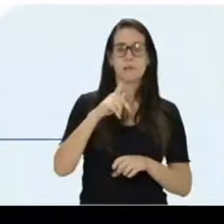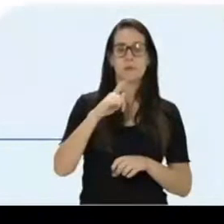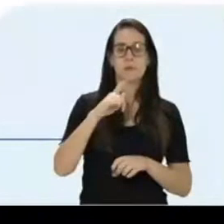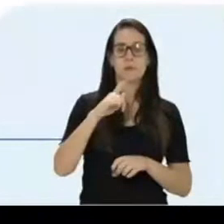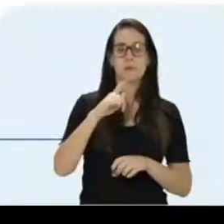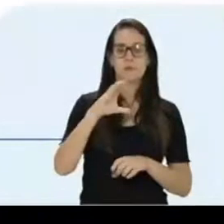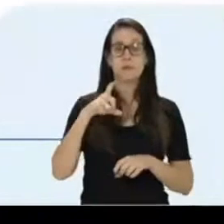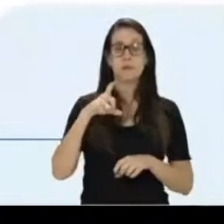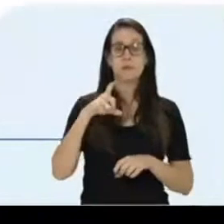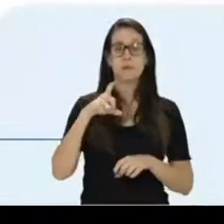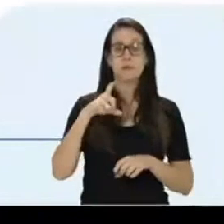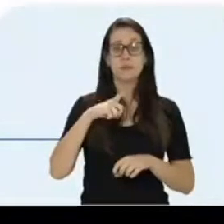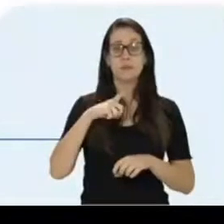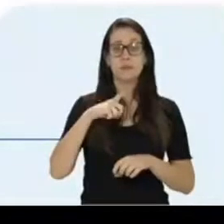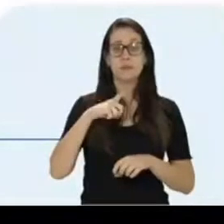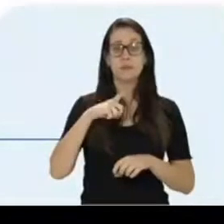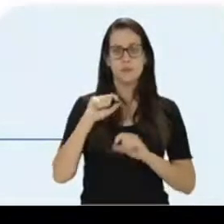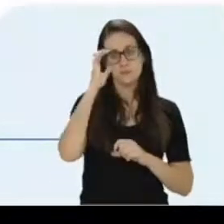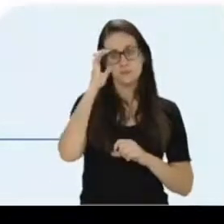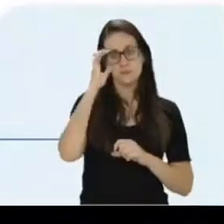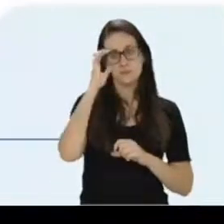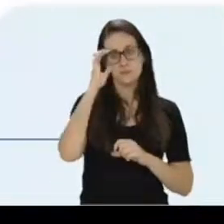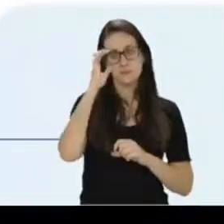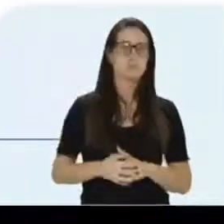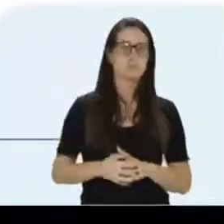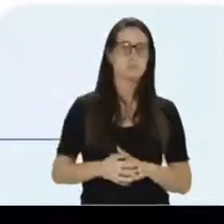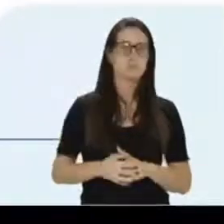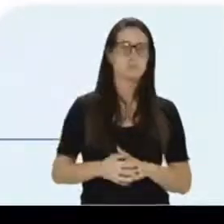temos ainda